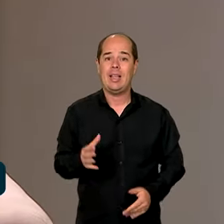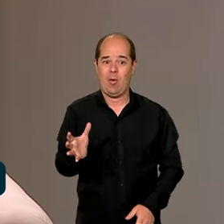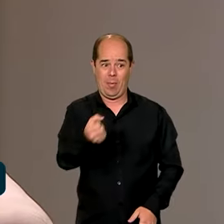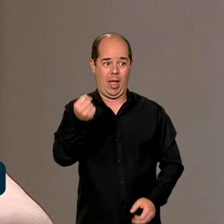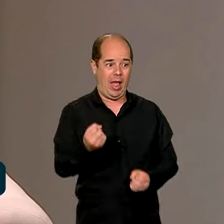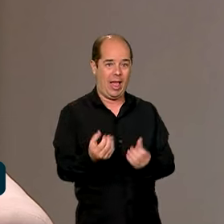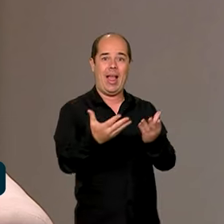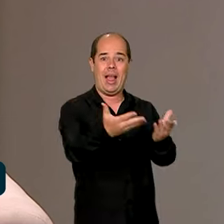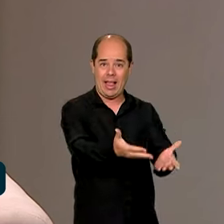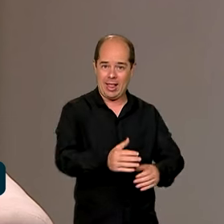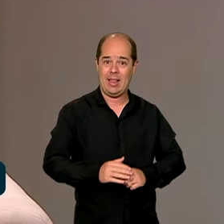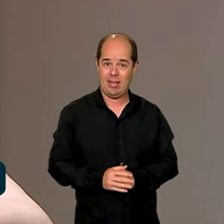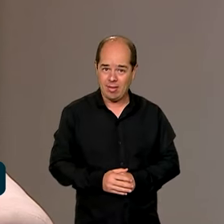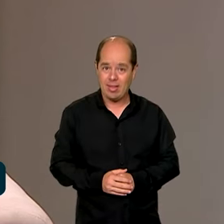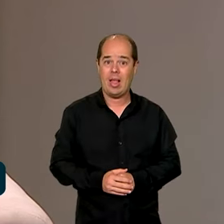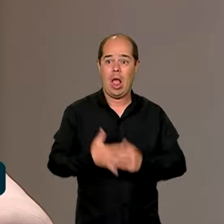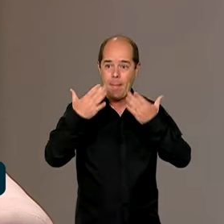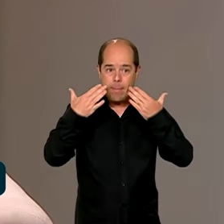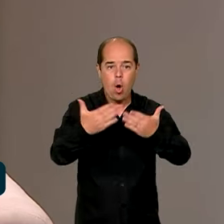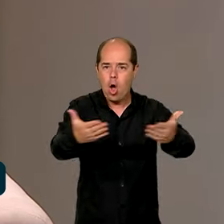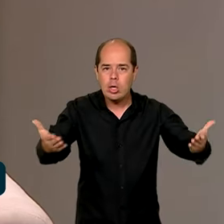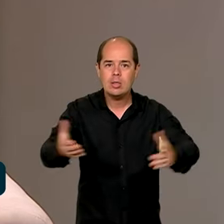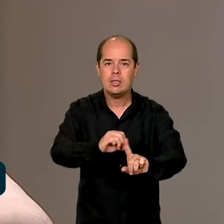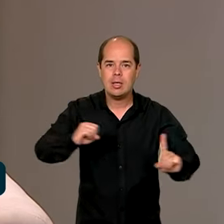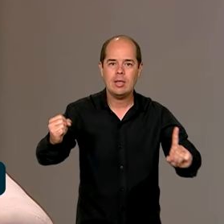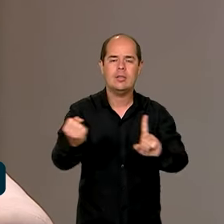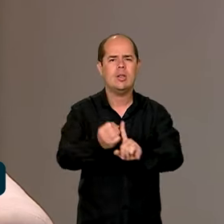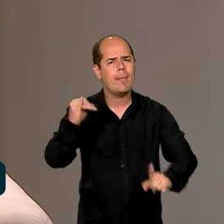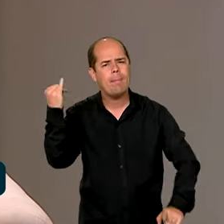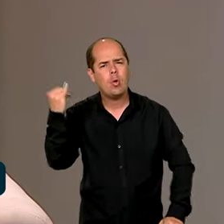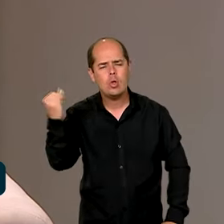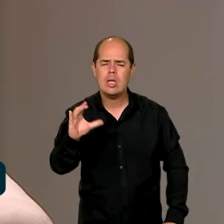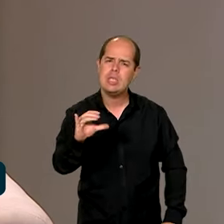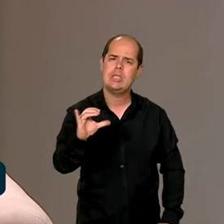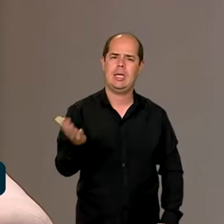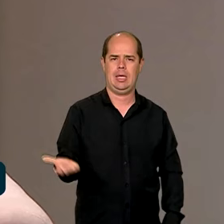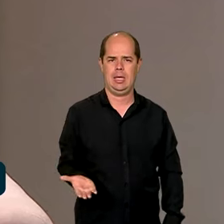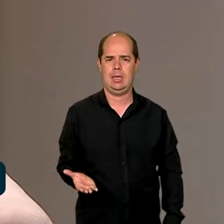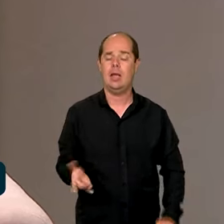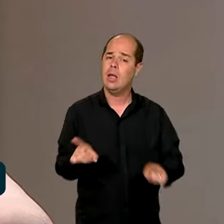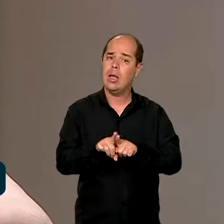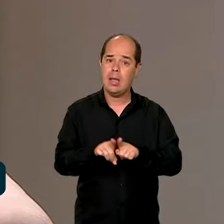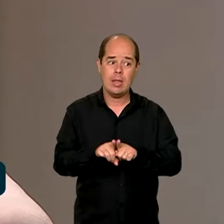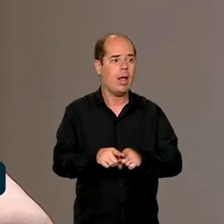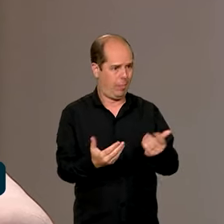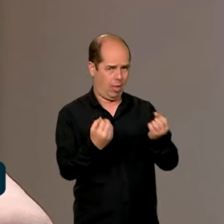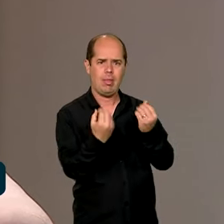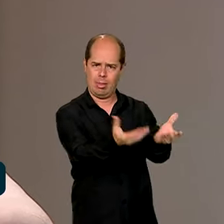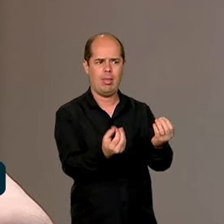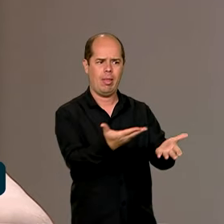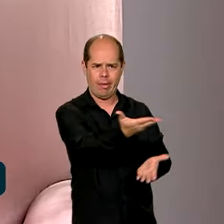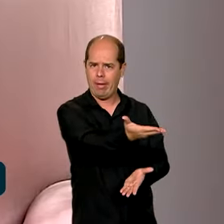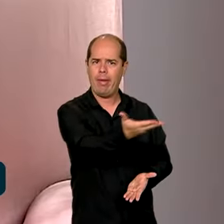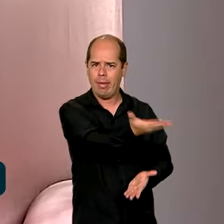nós procuramos mostrar à sociedade a importância da ciência e, naturalmente, premiar aqueles que se destacam.